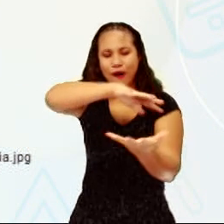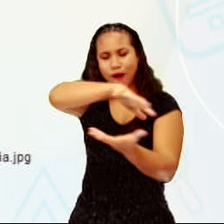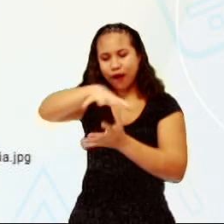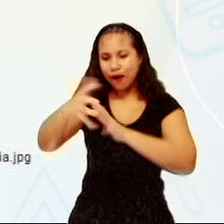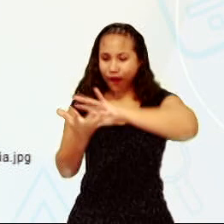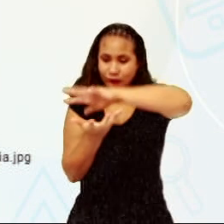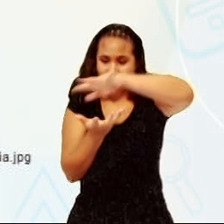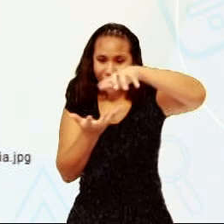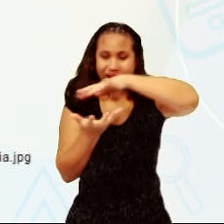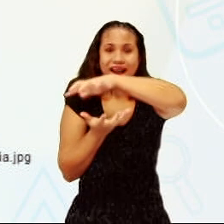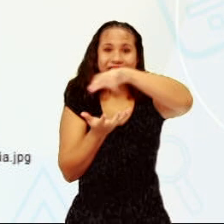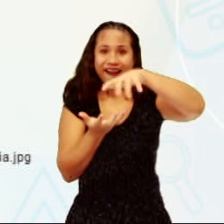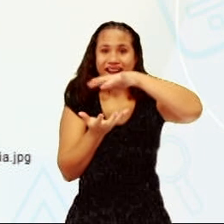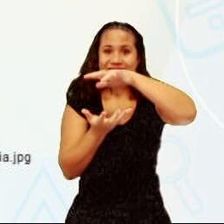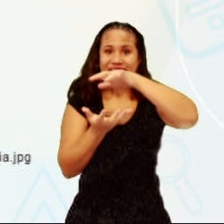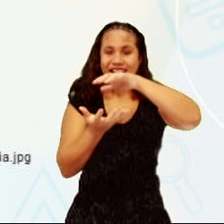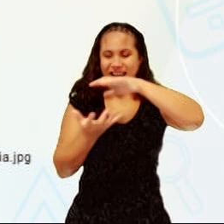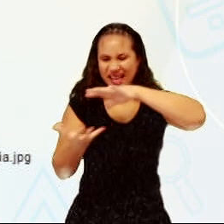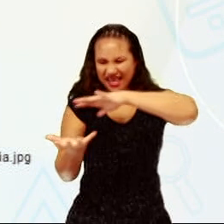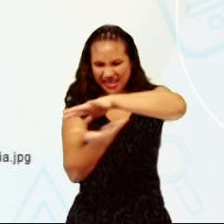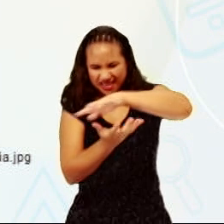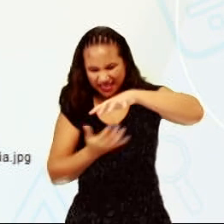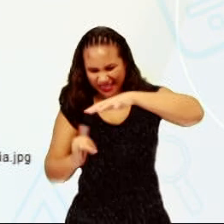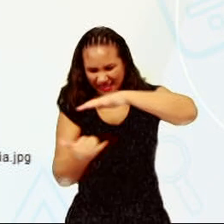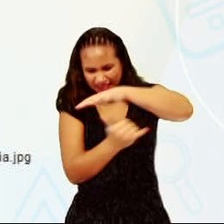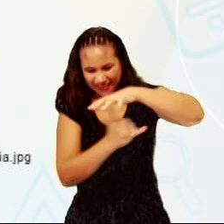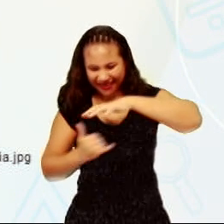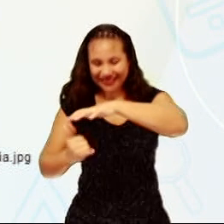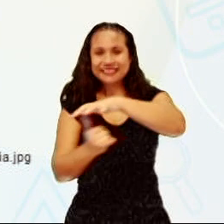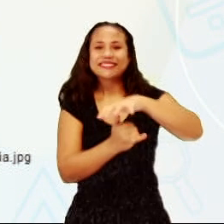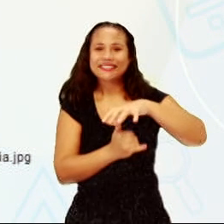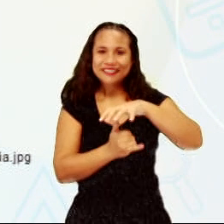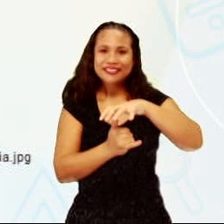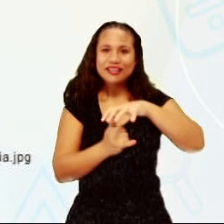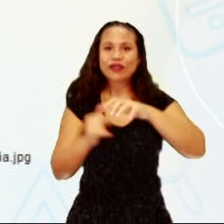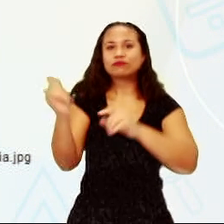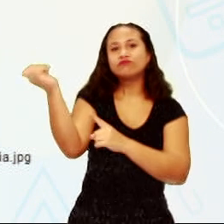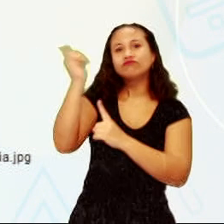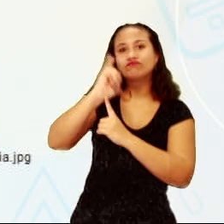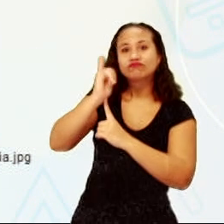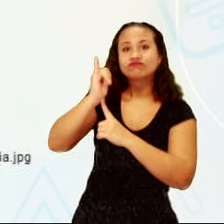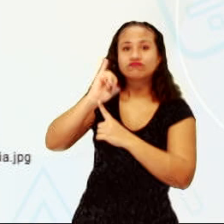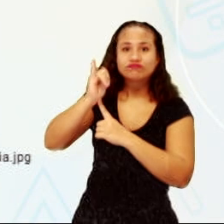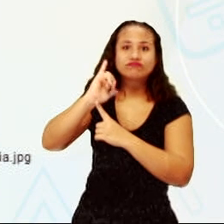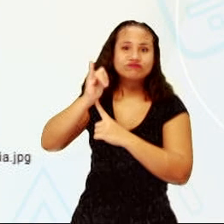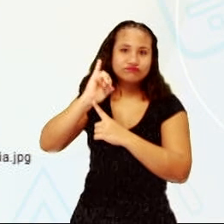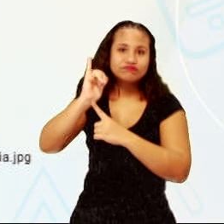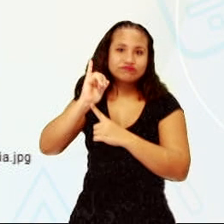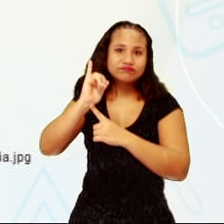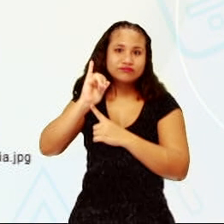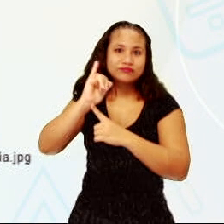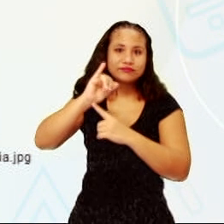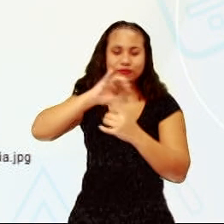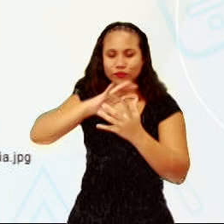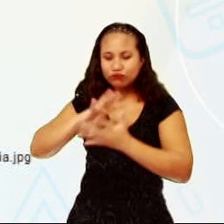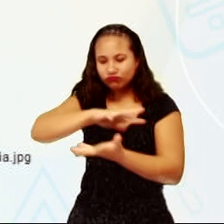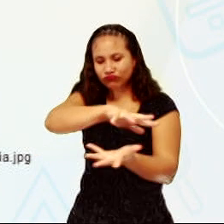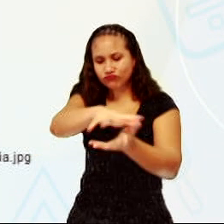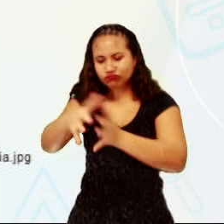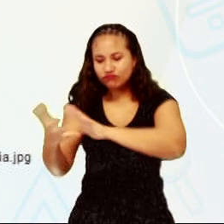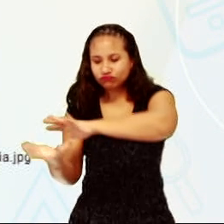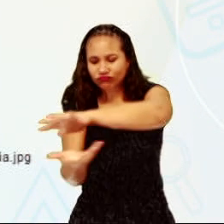biomassa, a hidroeletricidade, energia eólica, energia